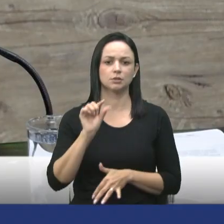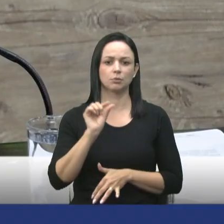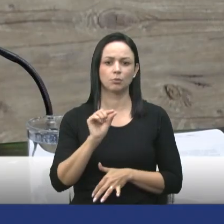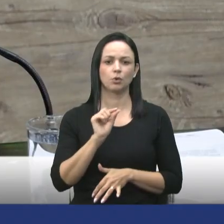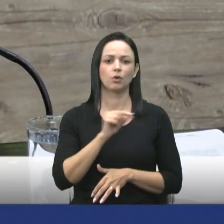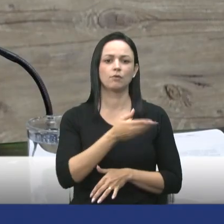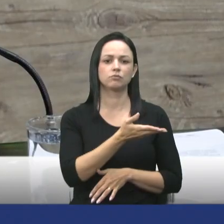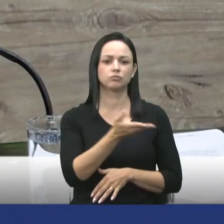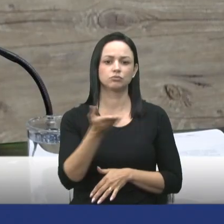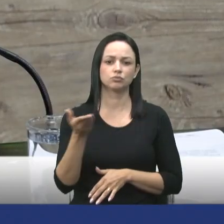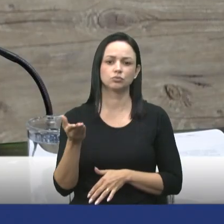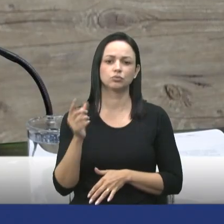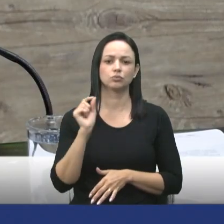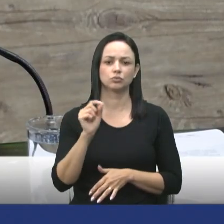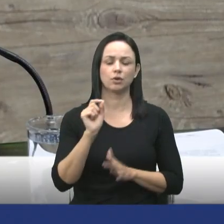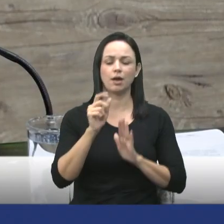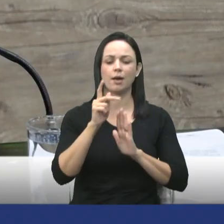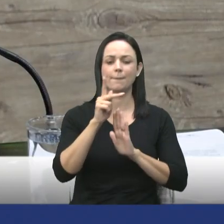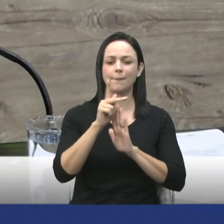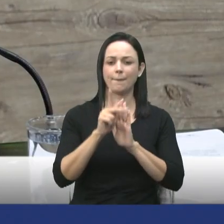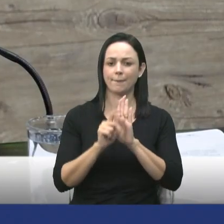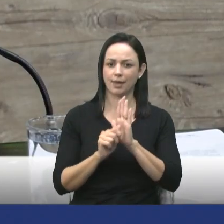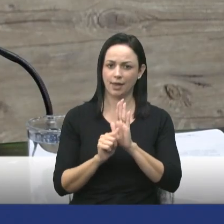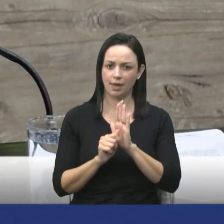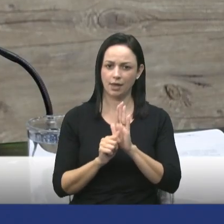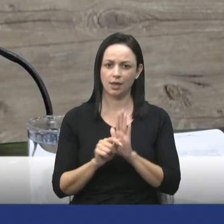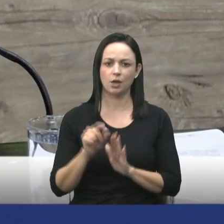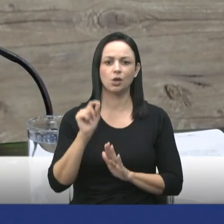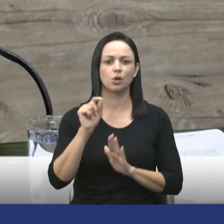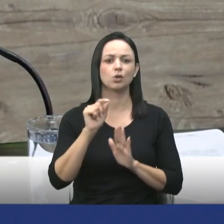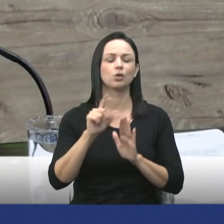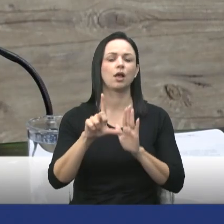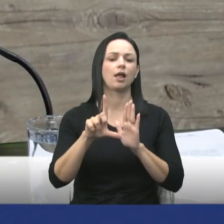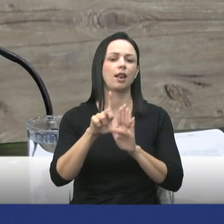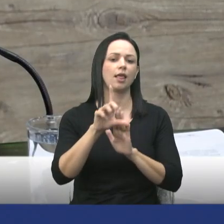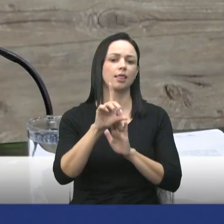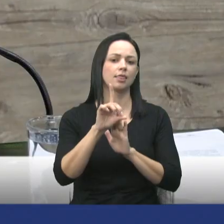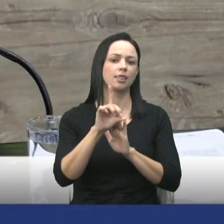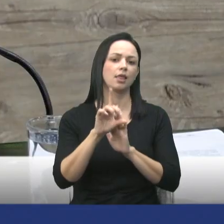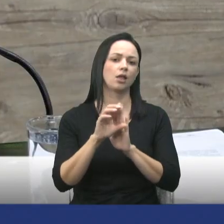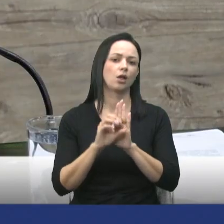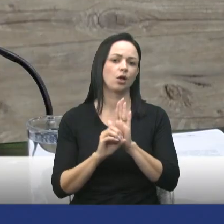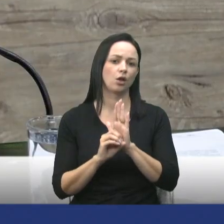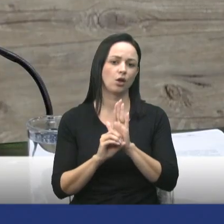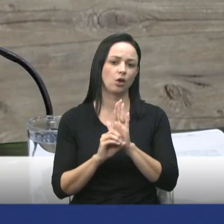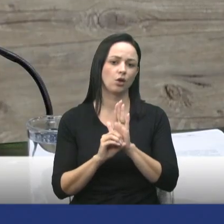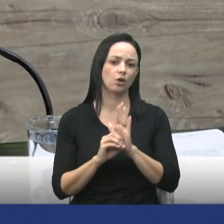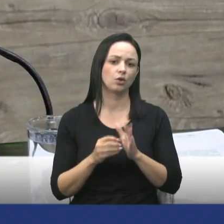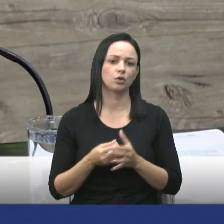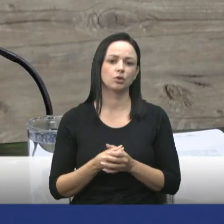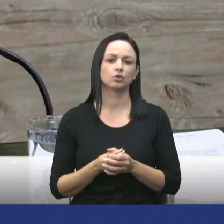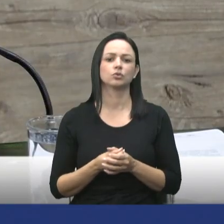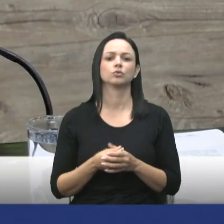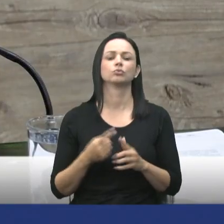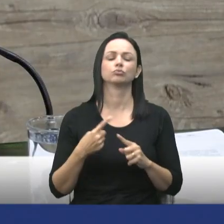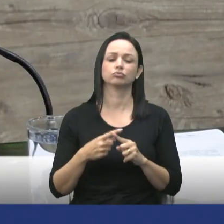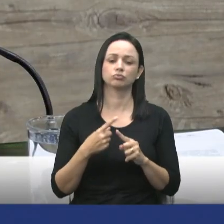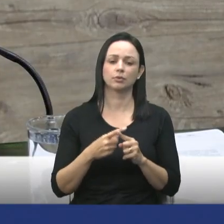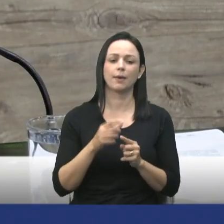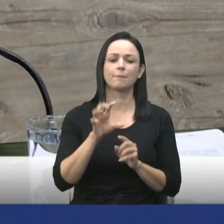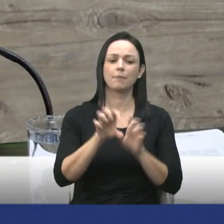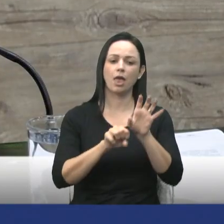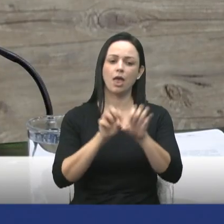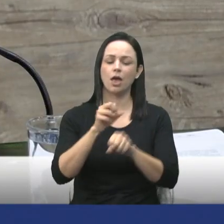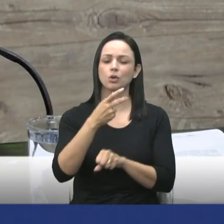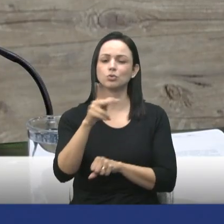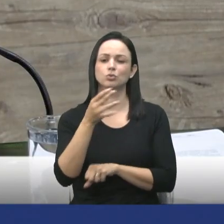vocês o que é o plano plurianual, o que é a lei de diretrizes orçamentárias, para colher as sugestões de